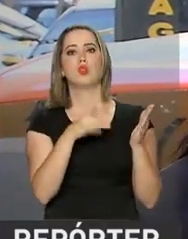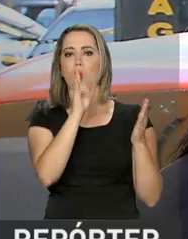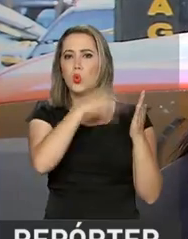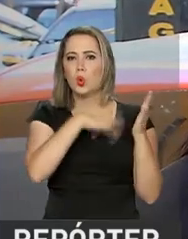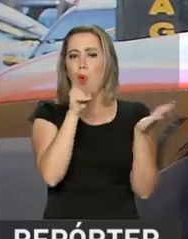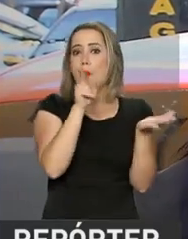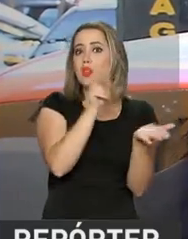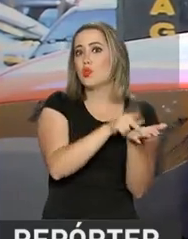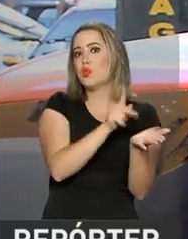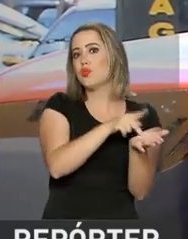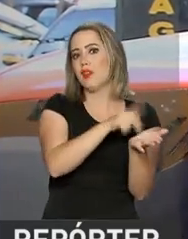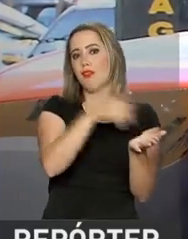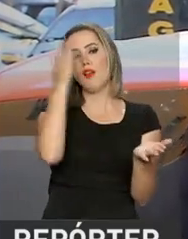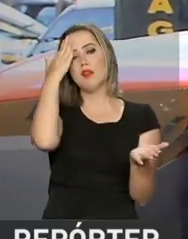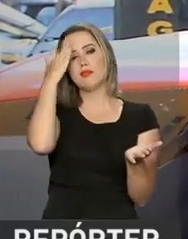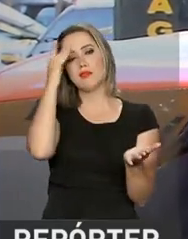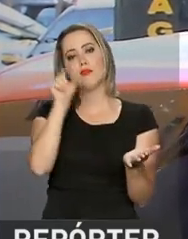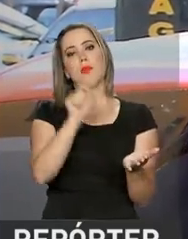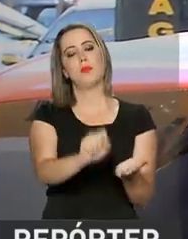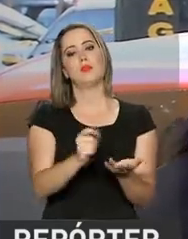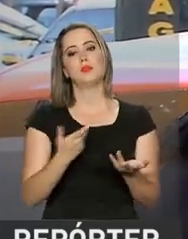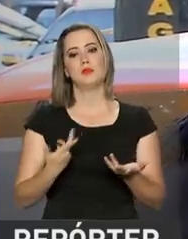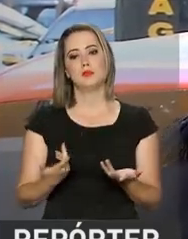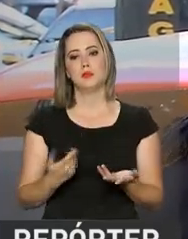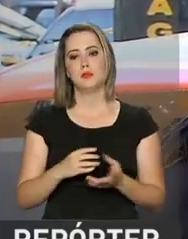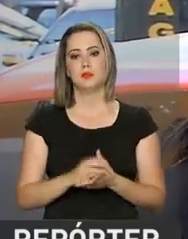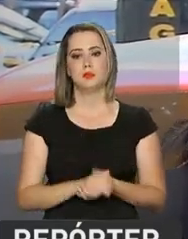que realmente o cliente é o dono do do do documento